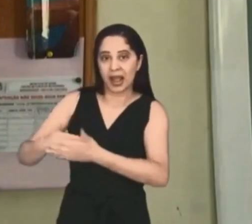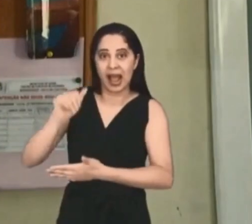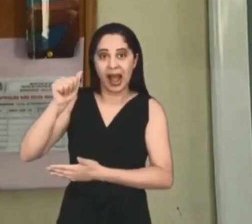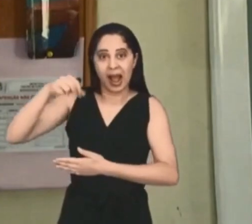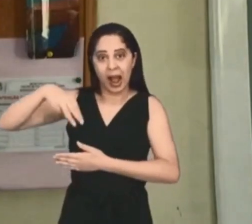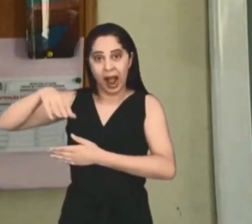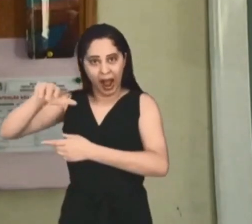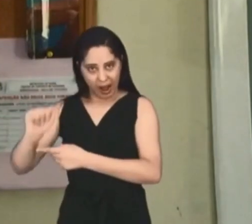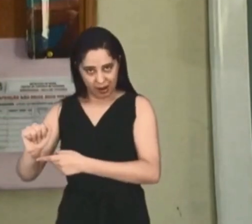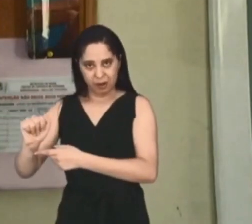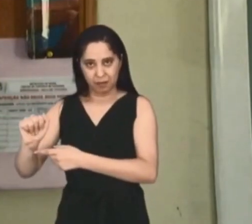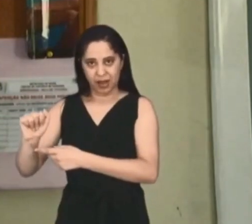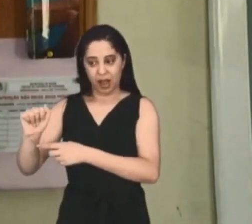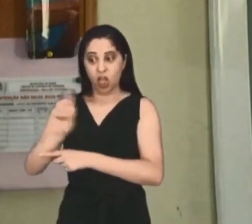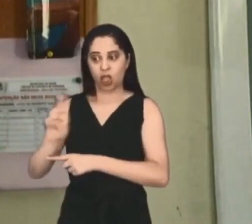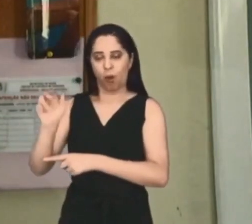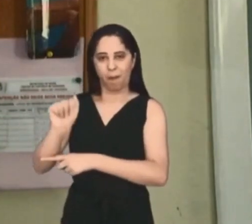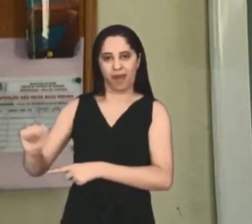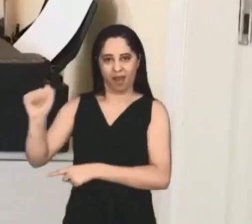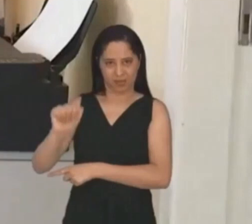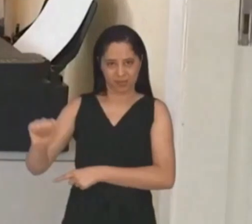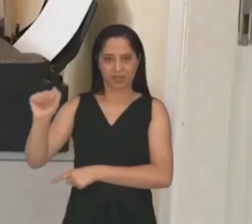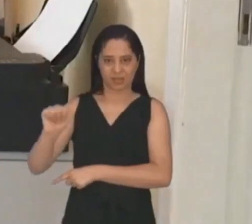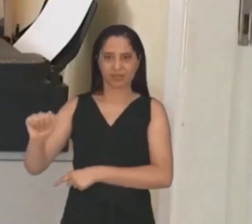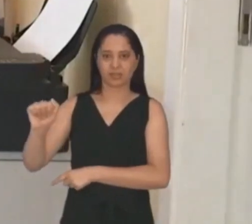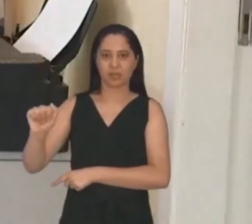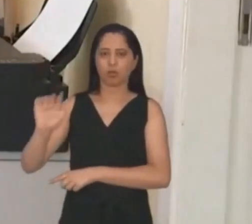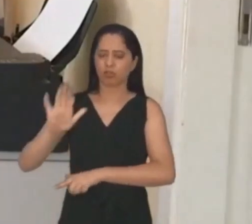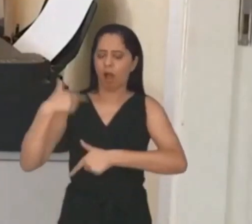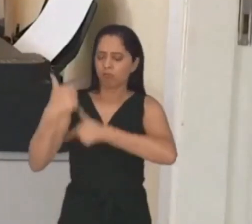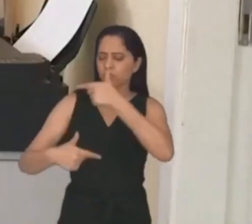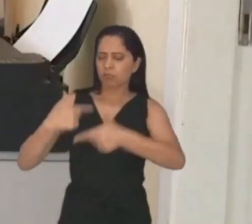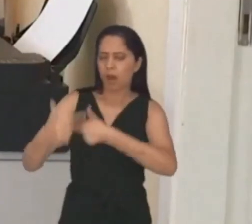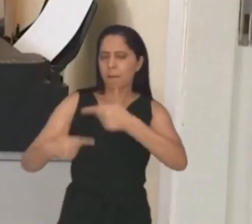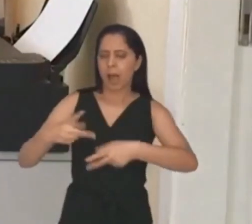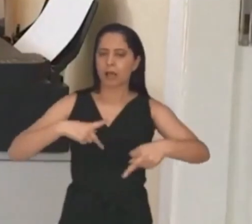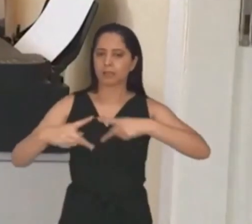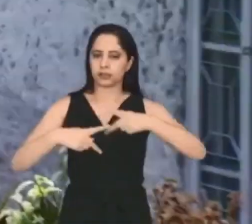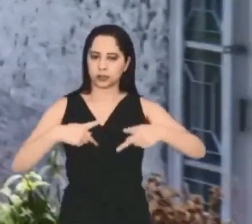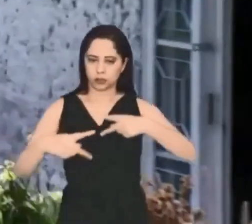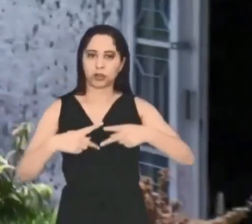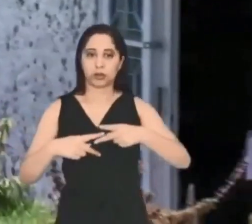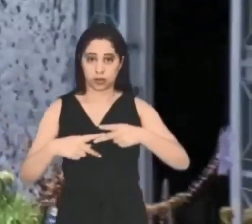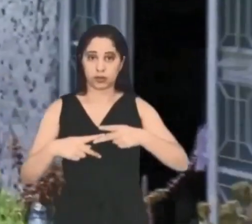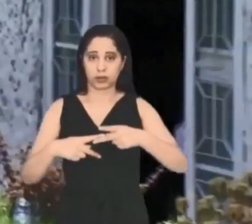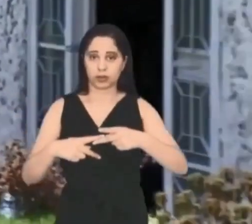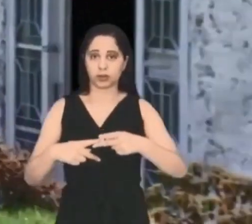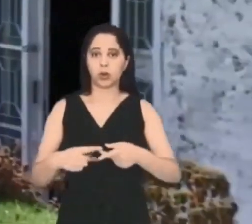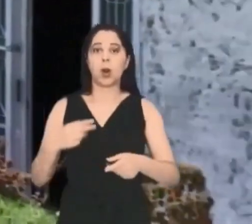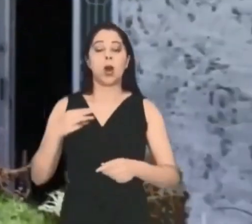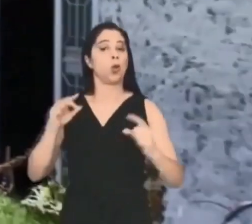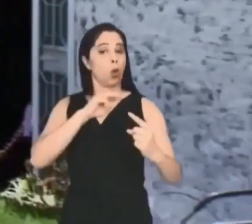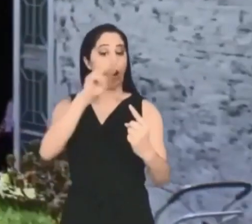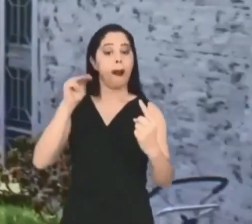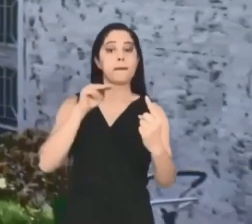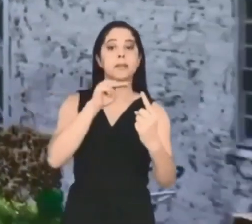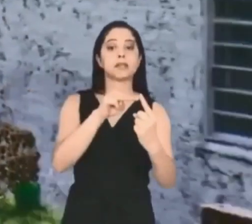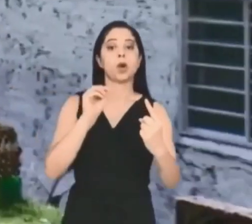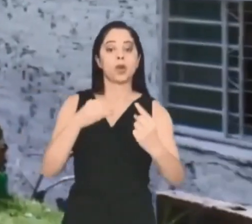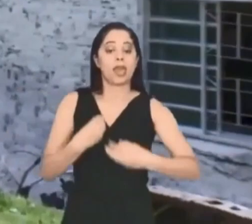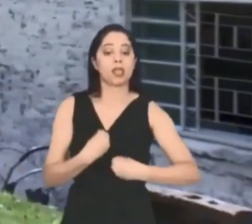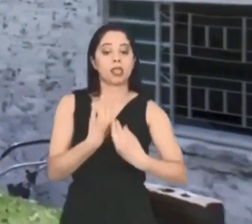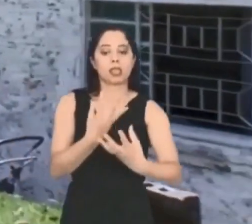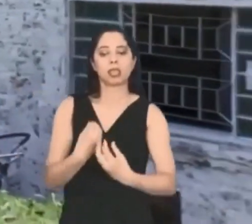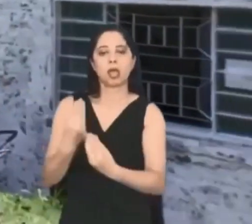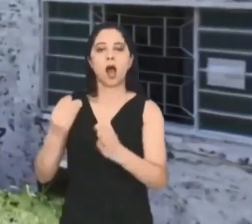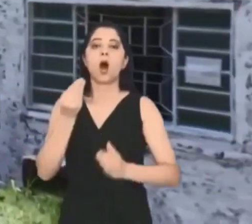a Associação Missionária Mãos Ativas, atua em São José dos Campos, uma entidade social que surgiu com a missão de dar